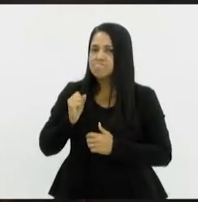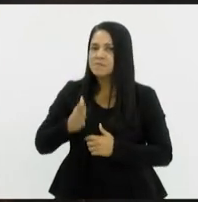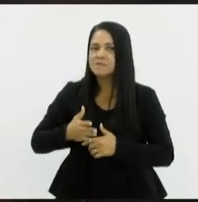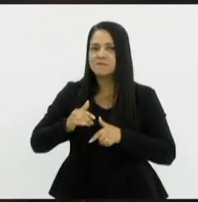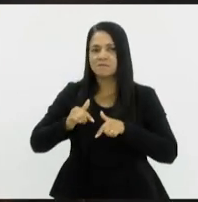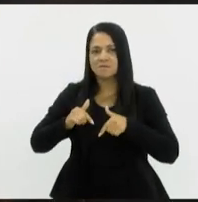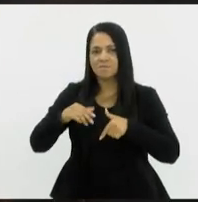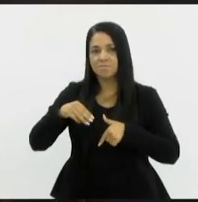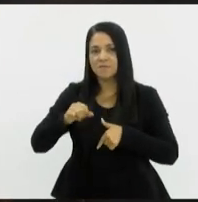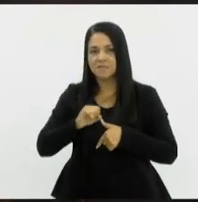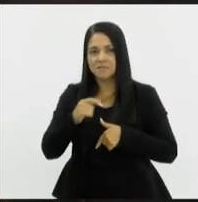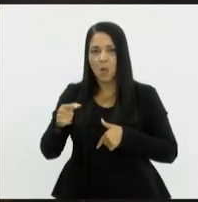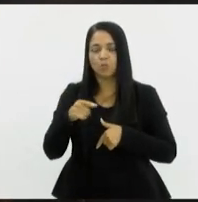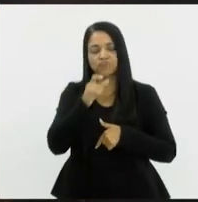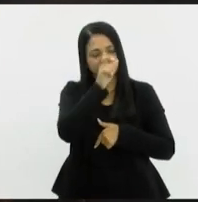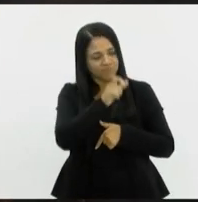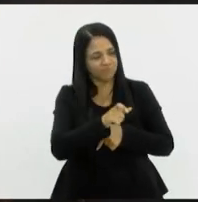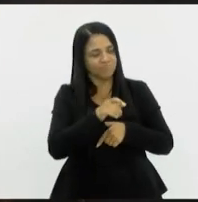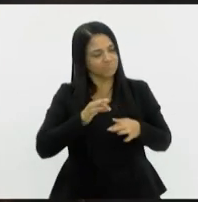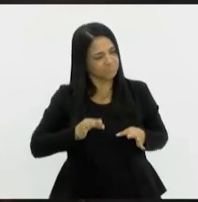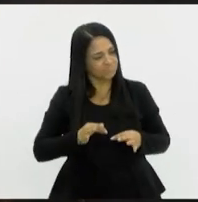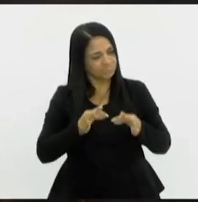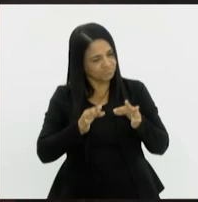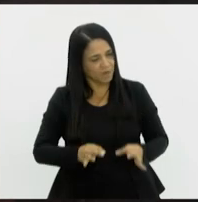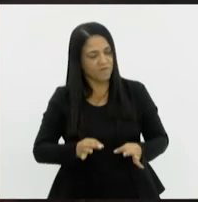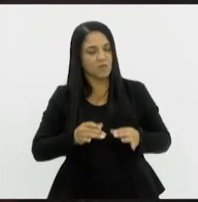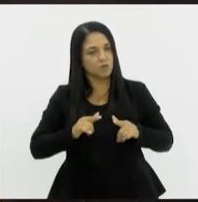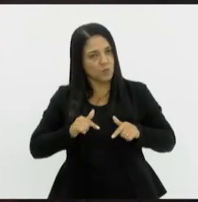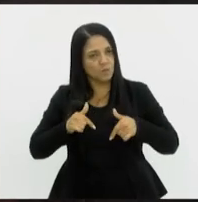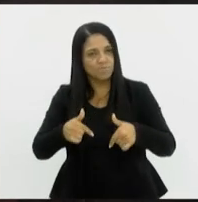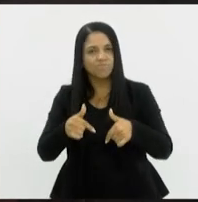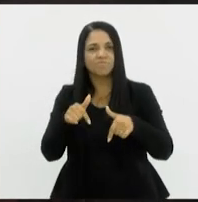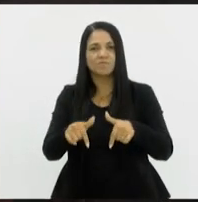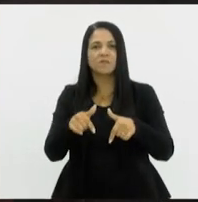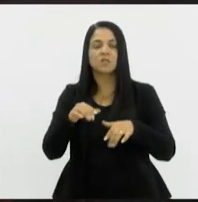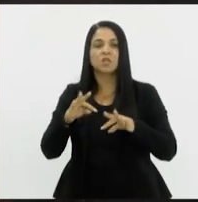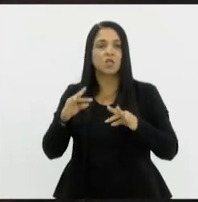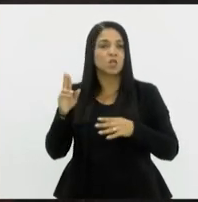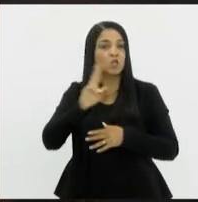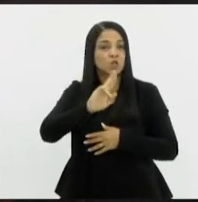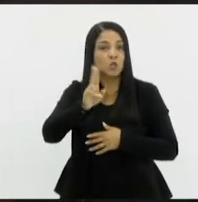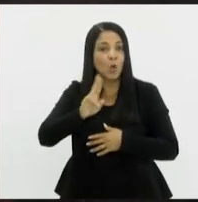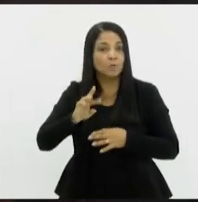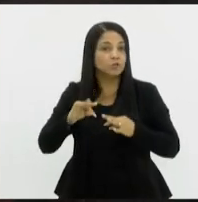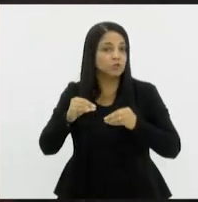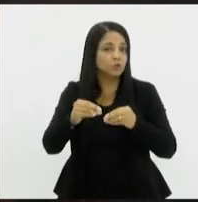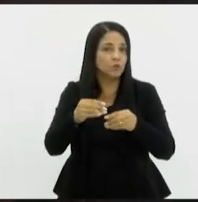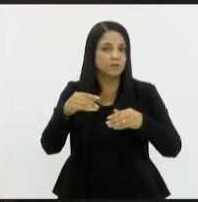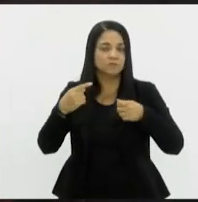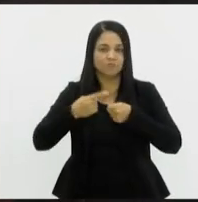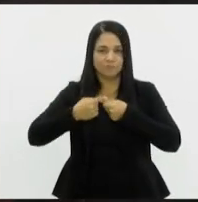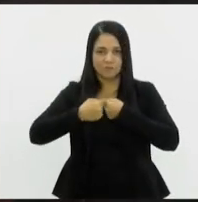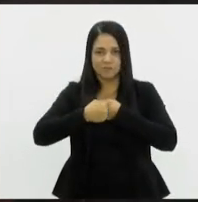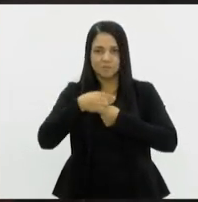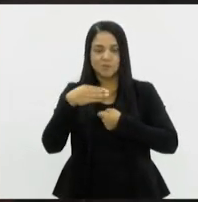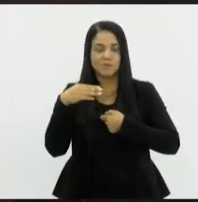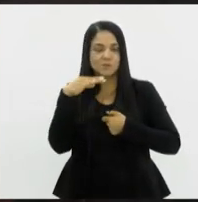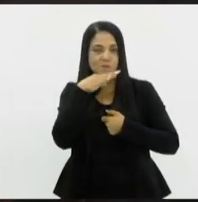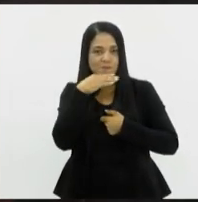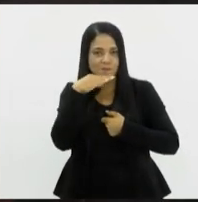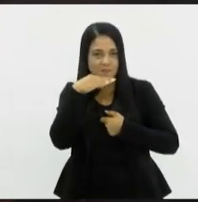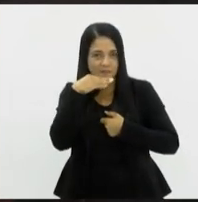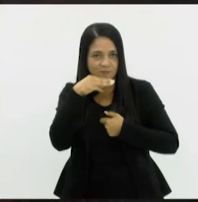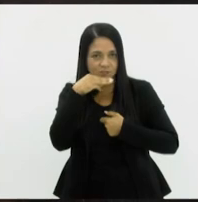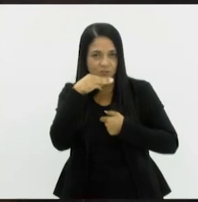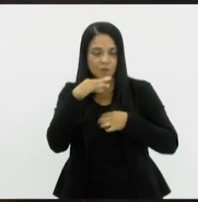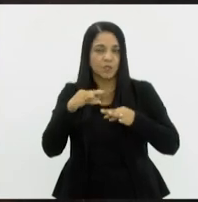cumprindo com excelência. Então, em nome de Mangaratiba, em nome de todos presentes, todos os policiais, quero te